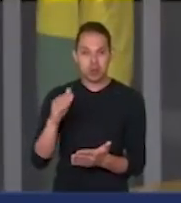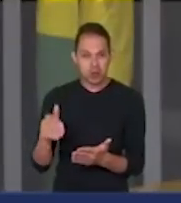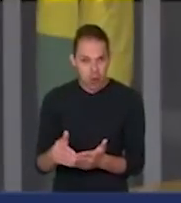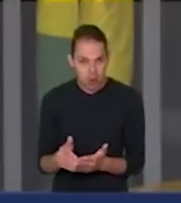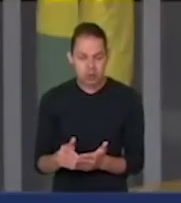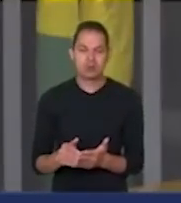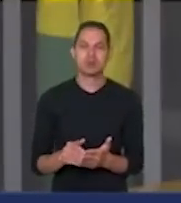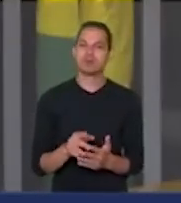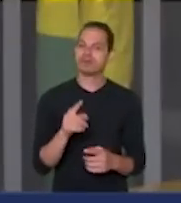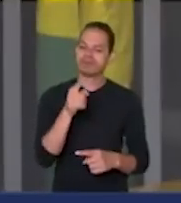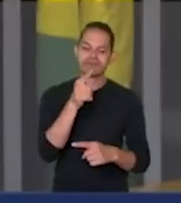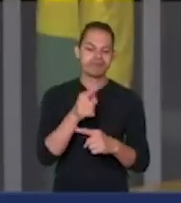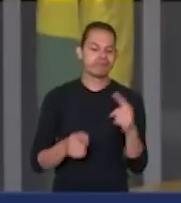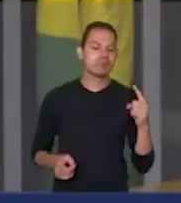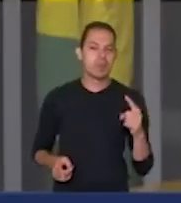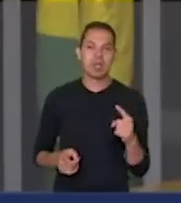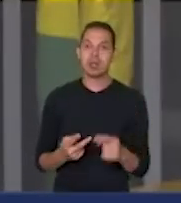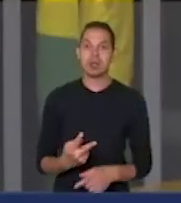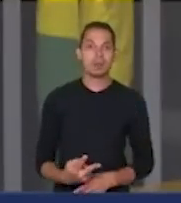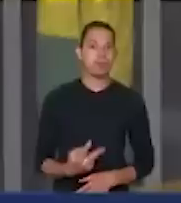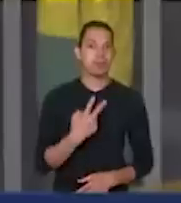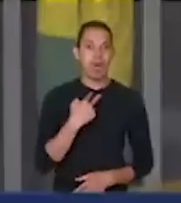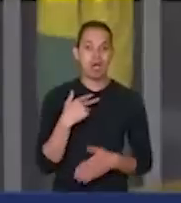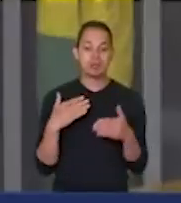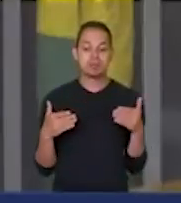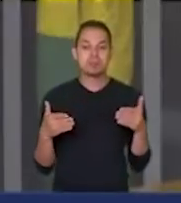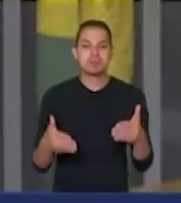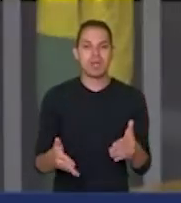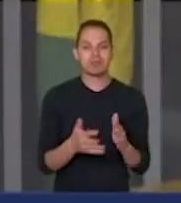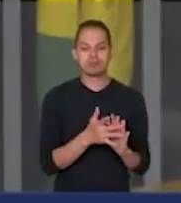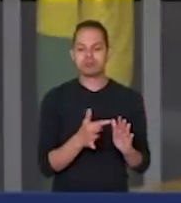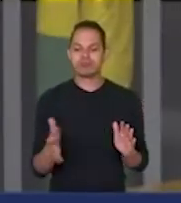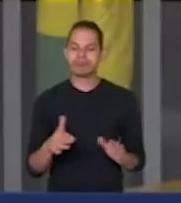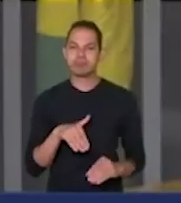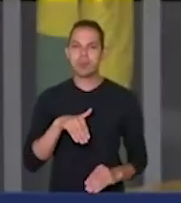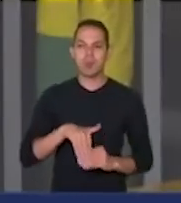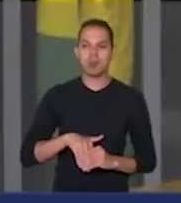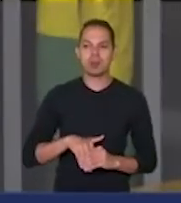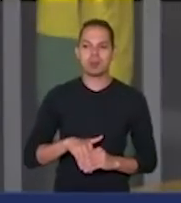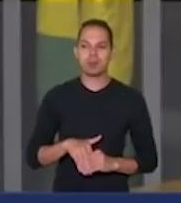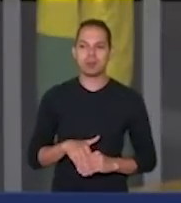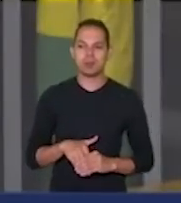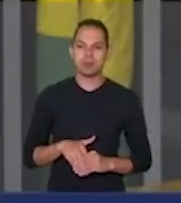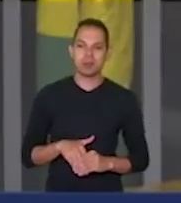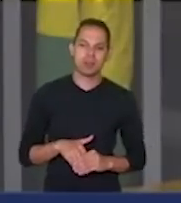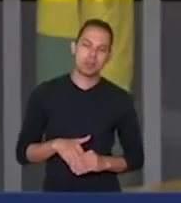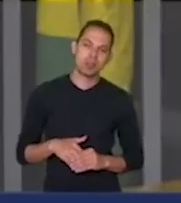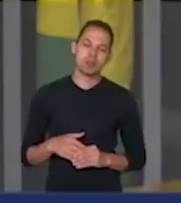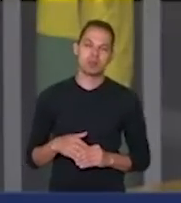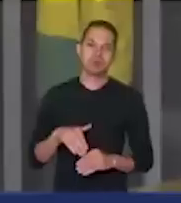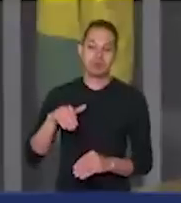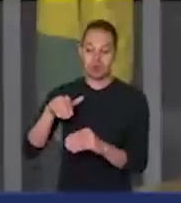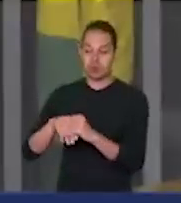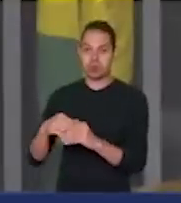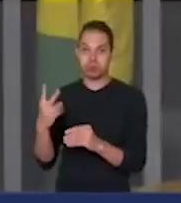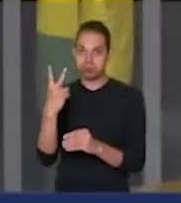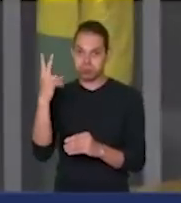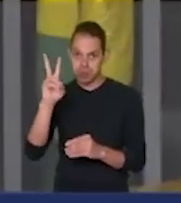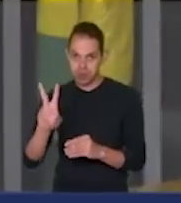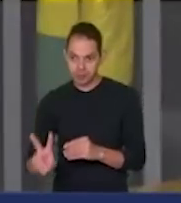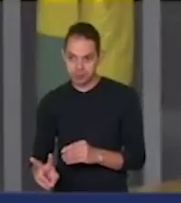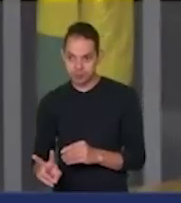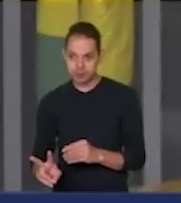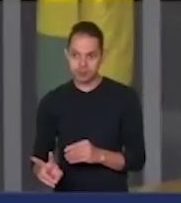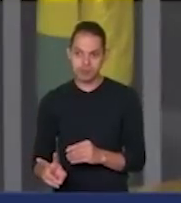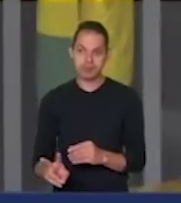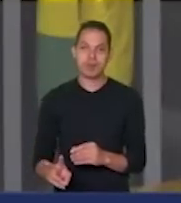seja, não se pode participar do processo eleitoral neste segundo turno. Nega-se o direito a